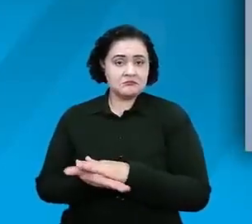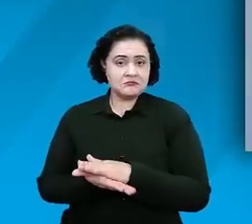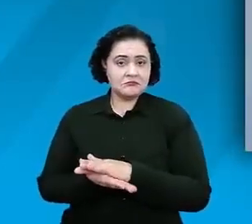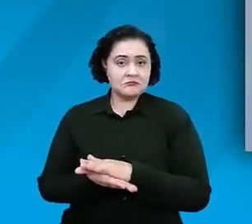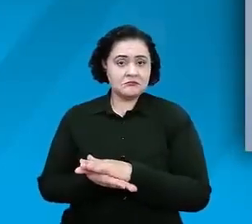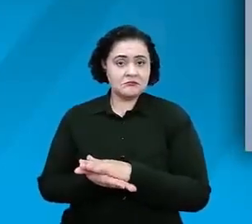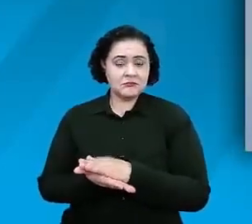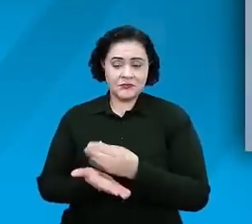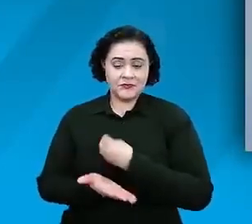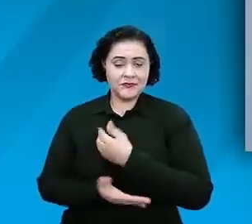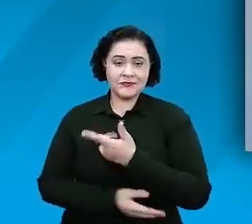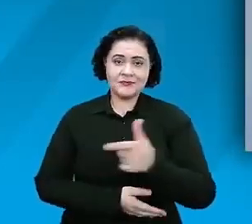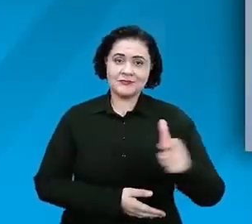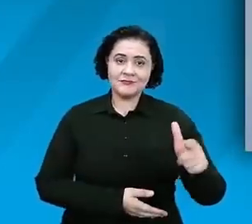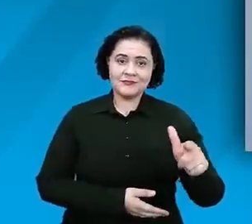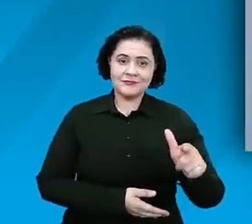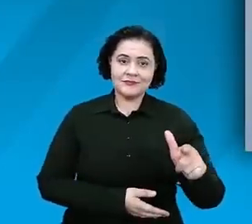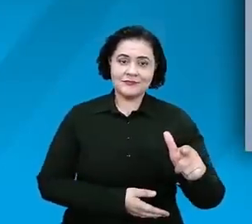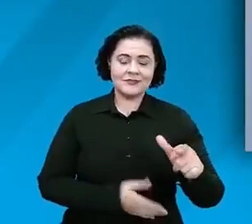vida continua.